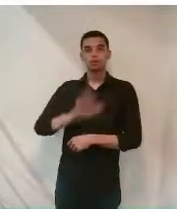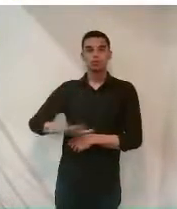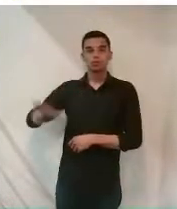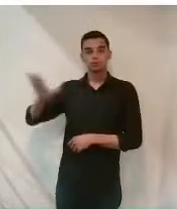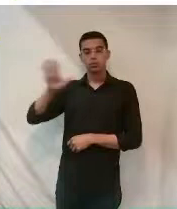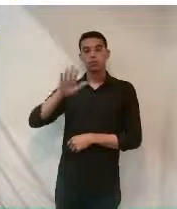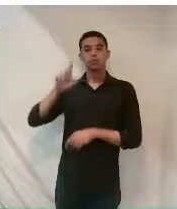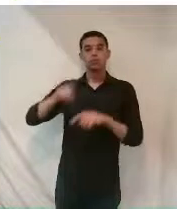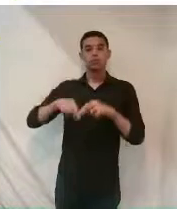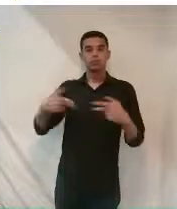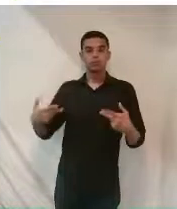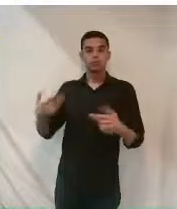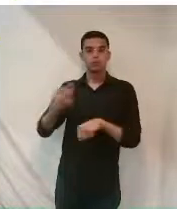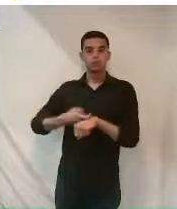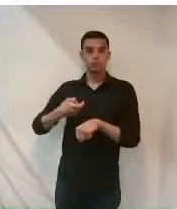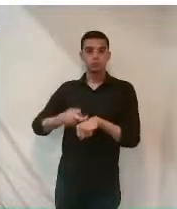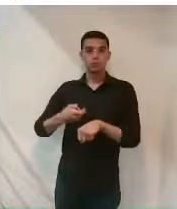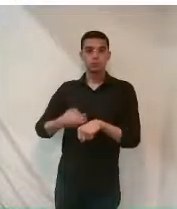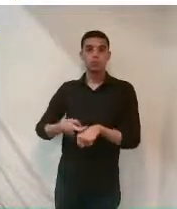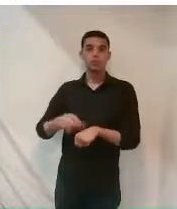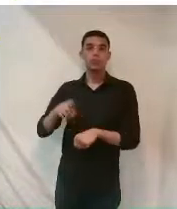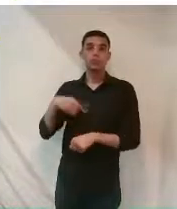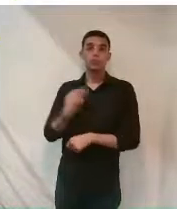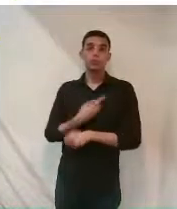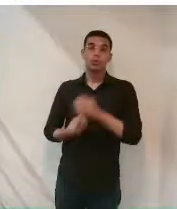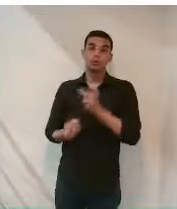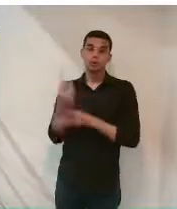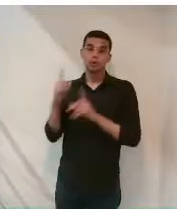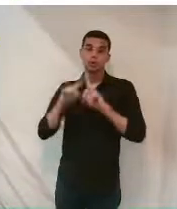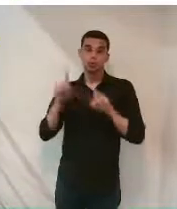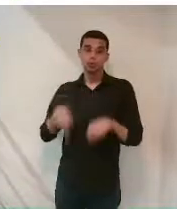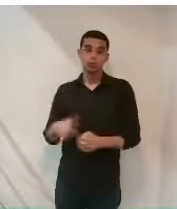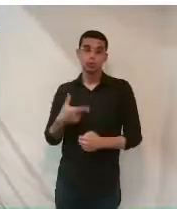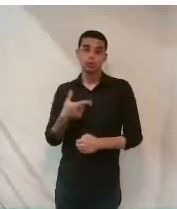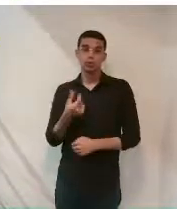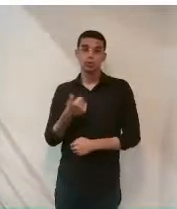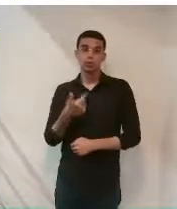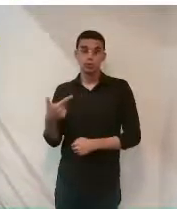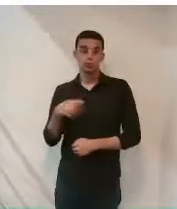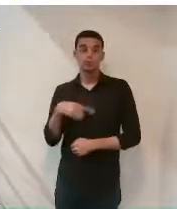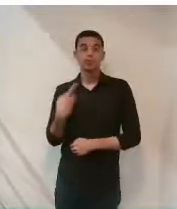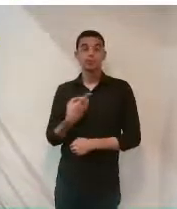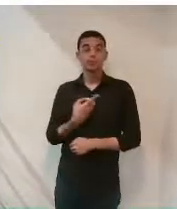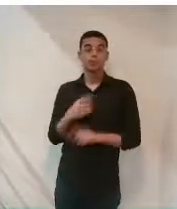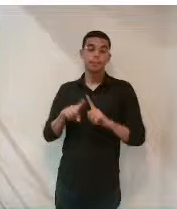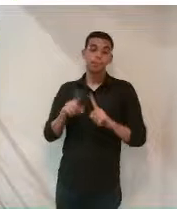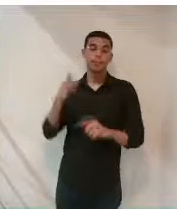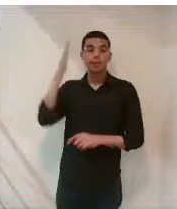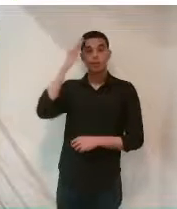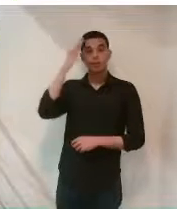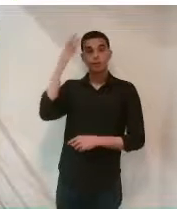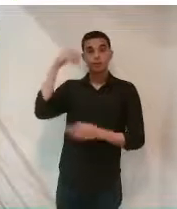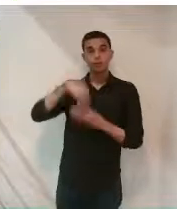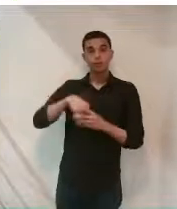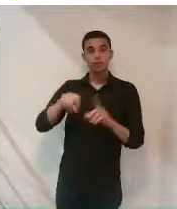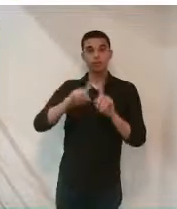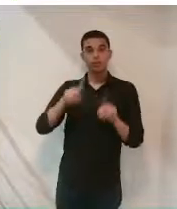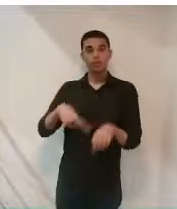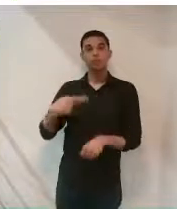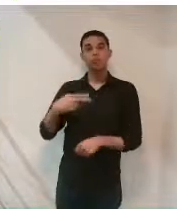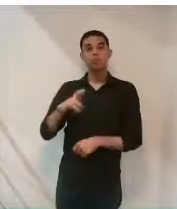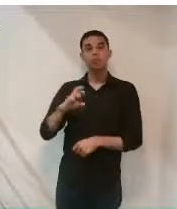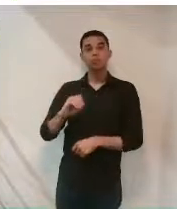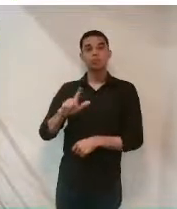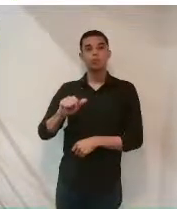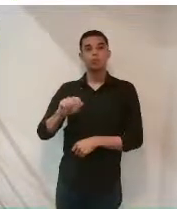em 2012, mas a gente entendeu que a gente tinha outros objetivos dentro de Prolata. Então, um deles era gerar